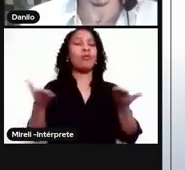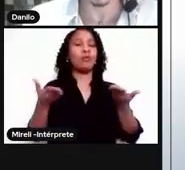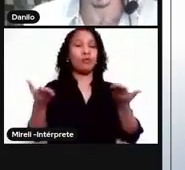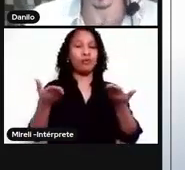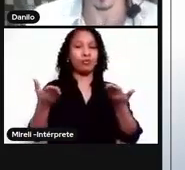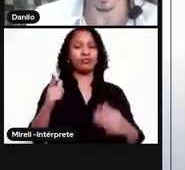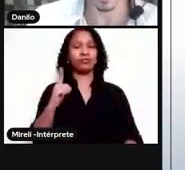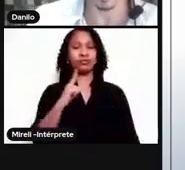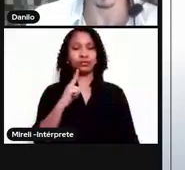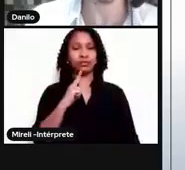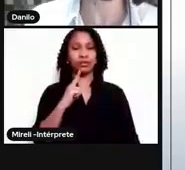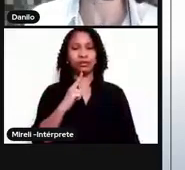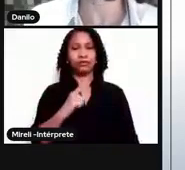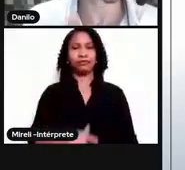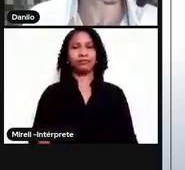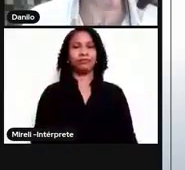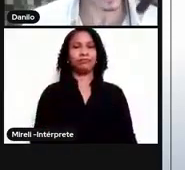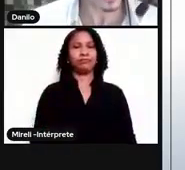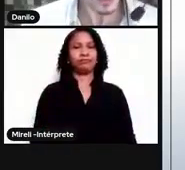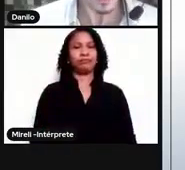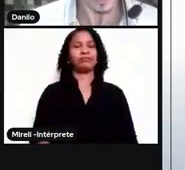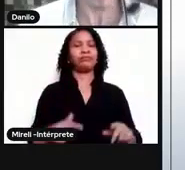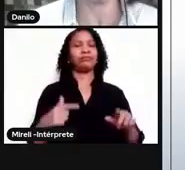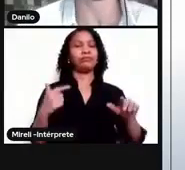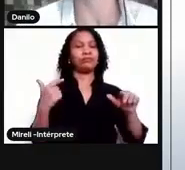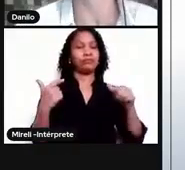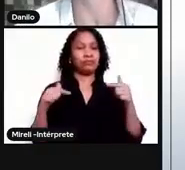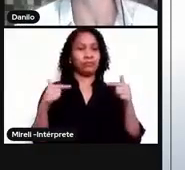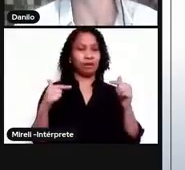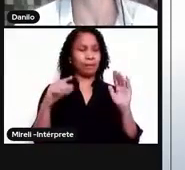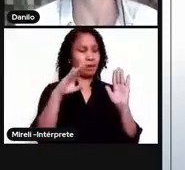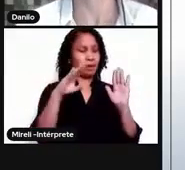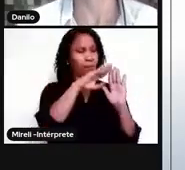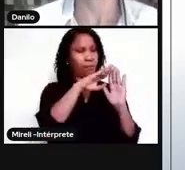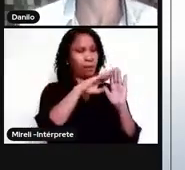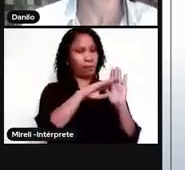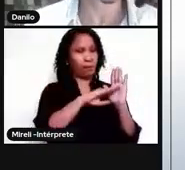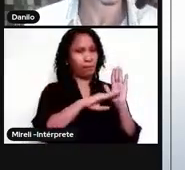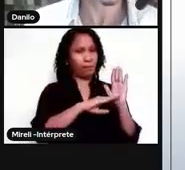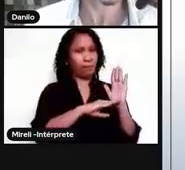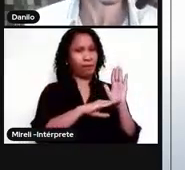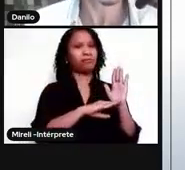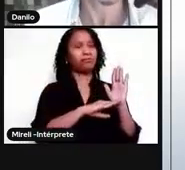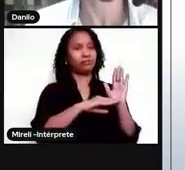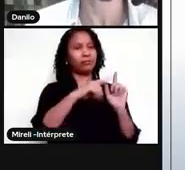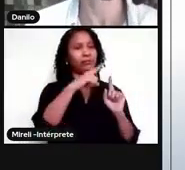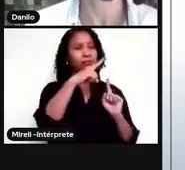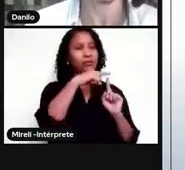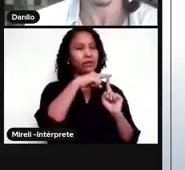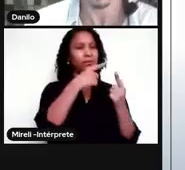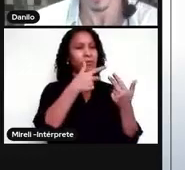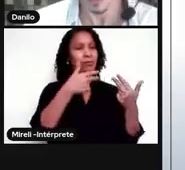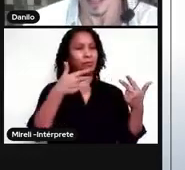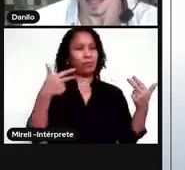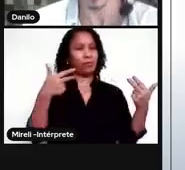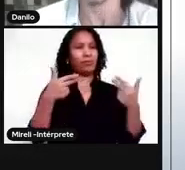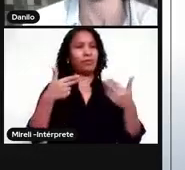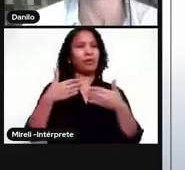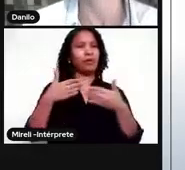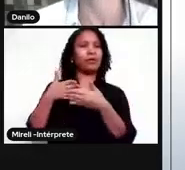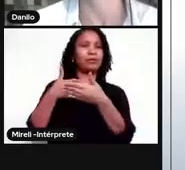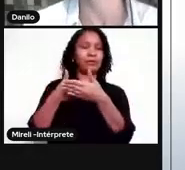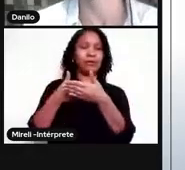existem, no caso, trabalhos de listagens de espécies para a Mata Atlântica, delimitação de espécies que indicam